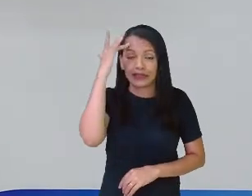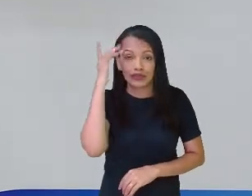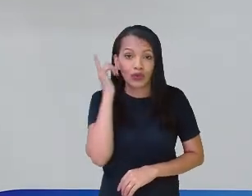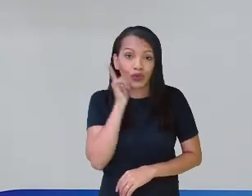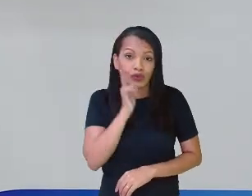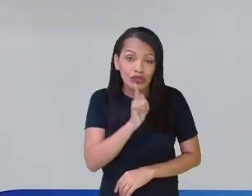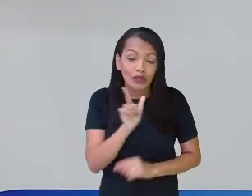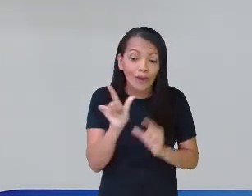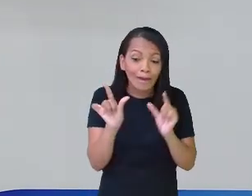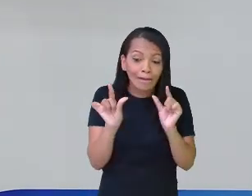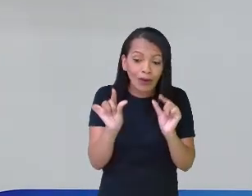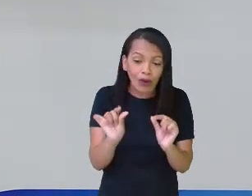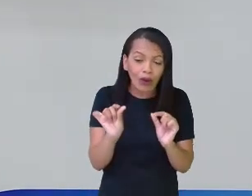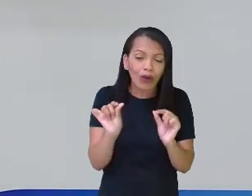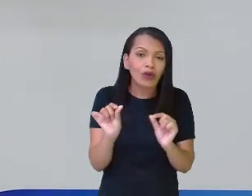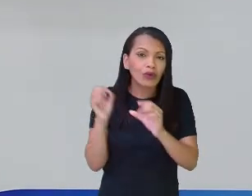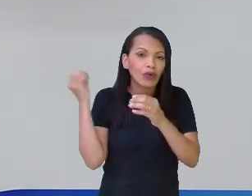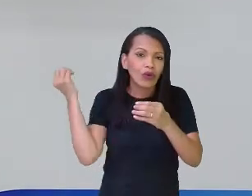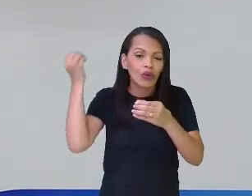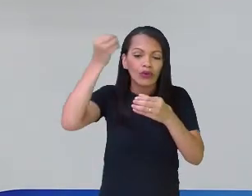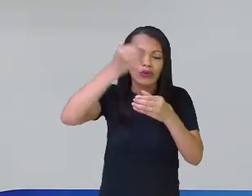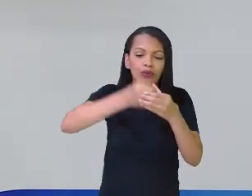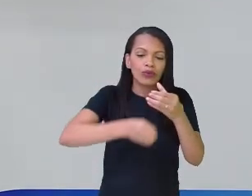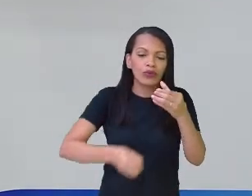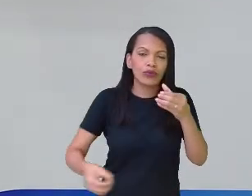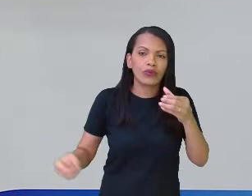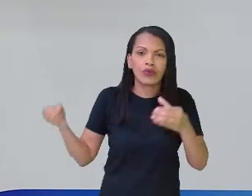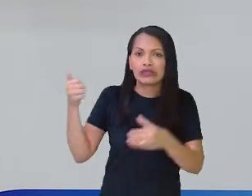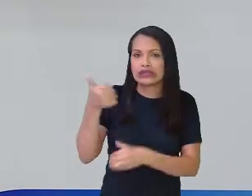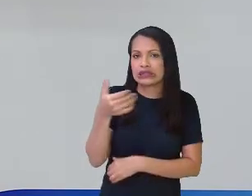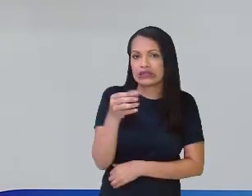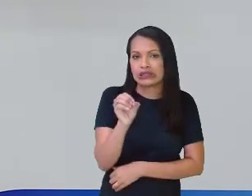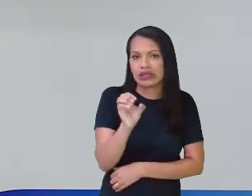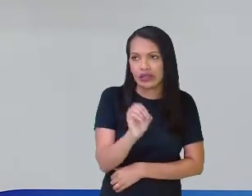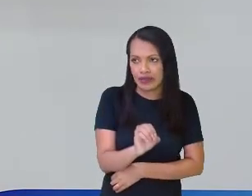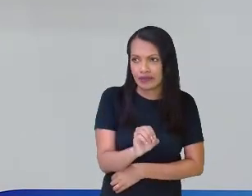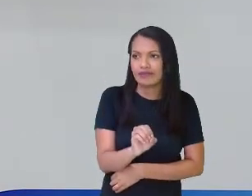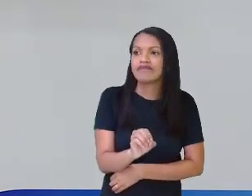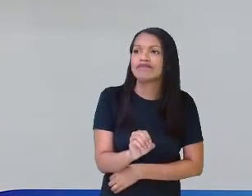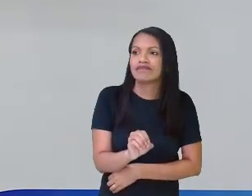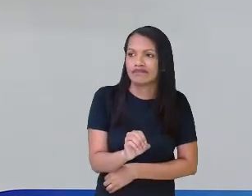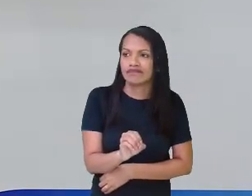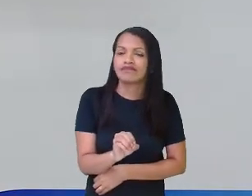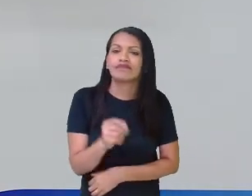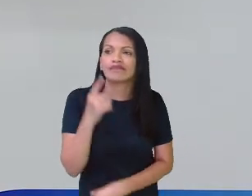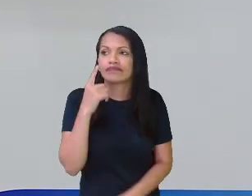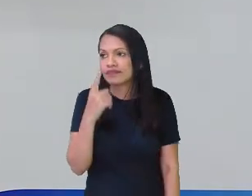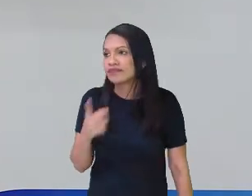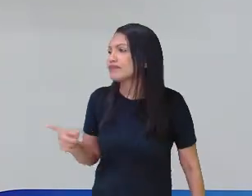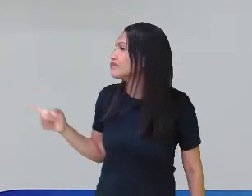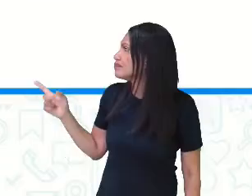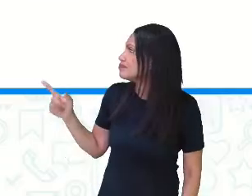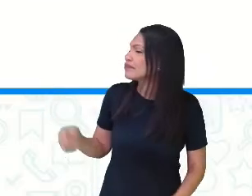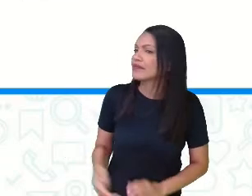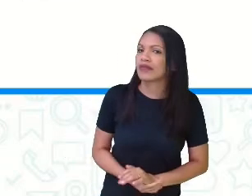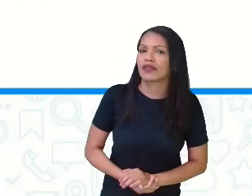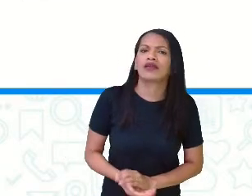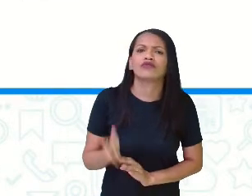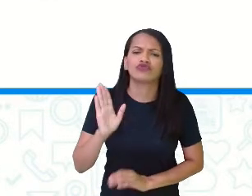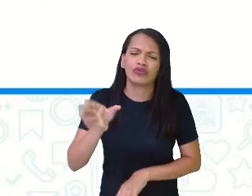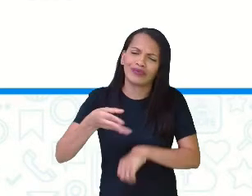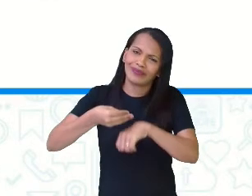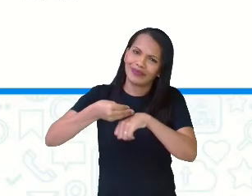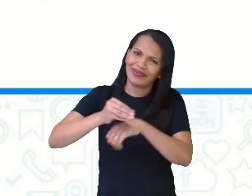Antônio, beleza? Tranquilo até aí? Será que eu tenho mais? Tenho mais. E eu já coloquei o spoiler. Que